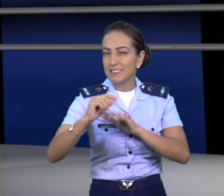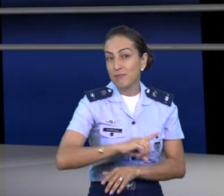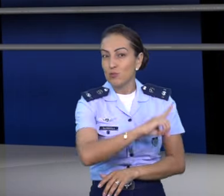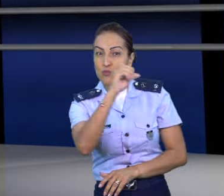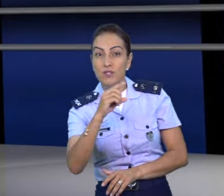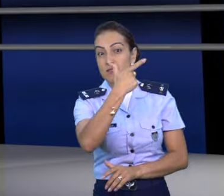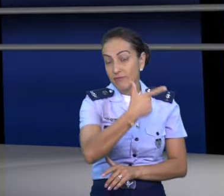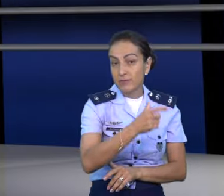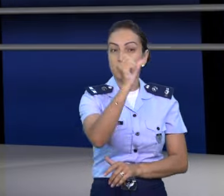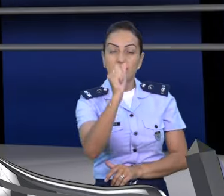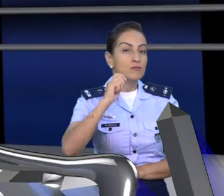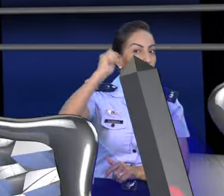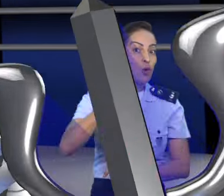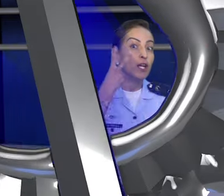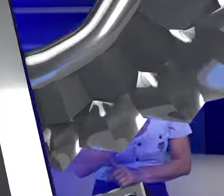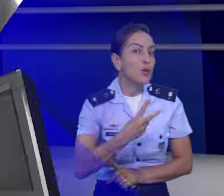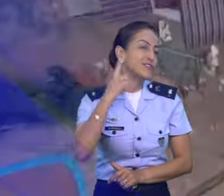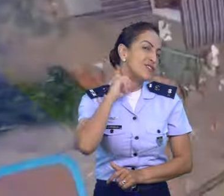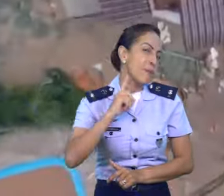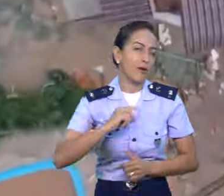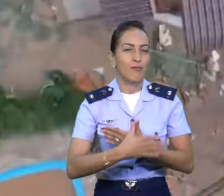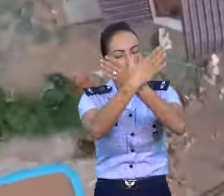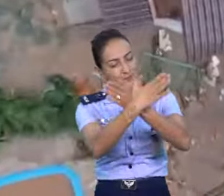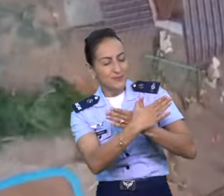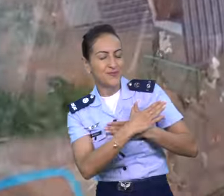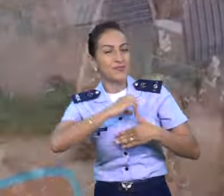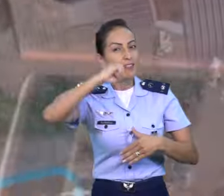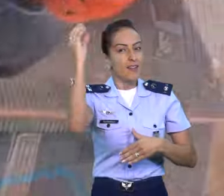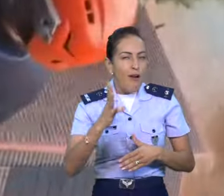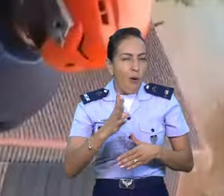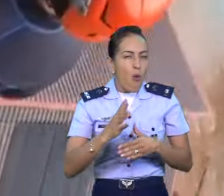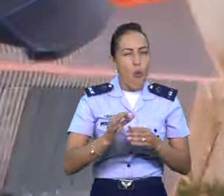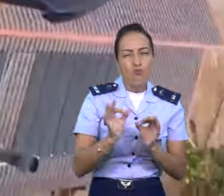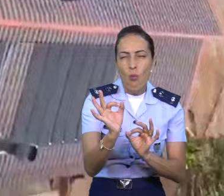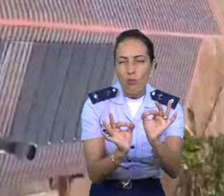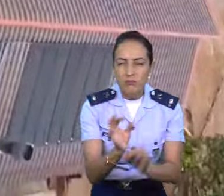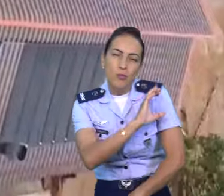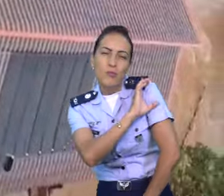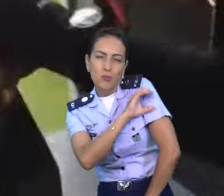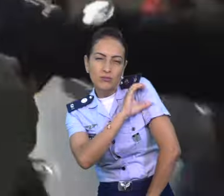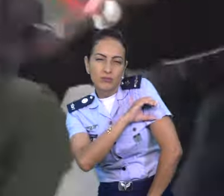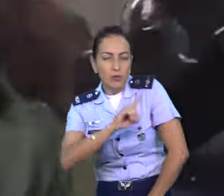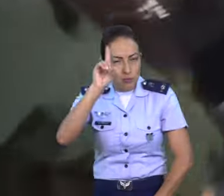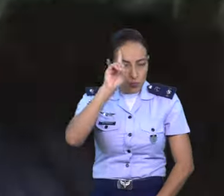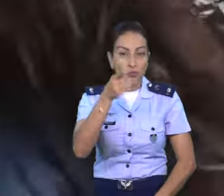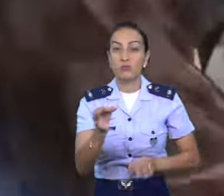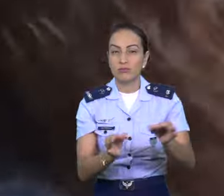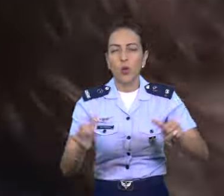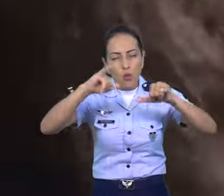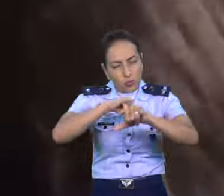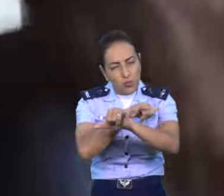entre os dias 26 de abril e 2 de maio. A Força Aérea Brasileira, por meio da coordenação do Comando de